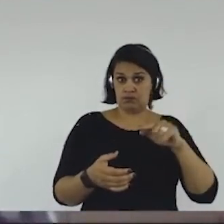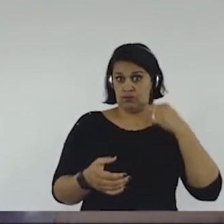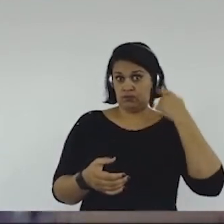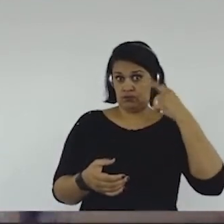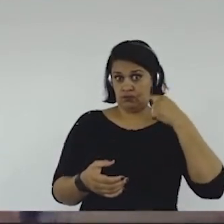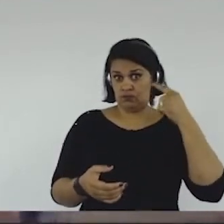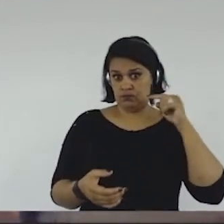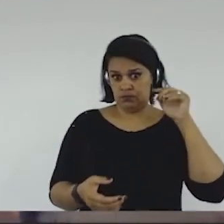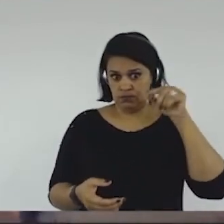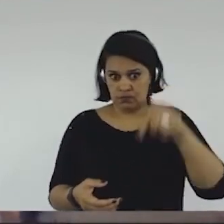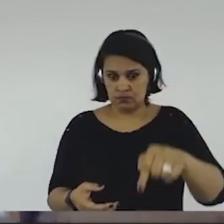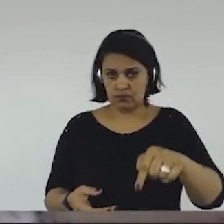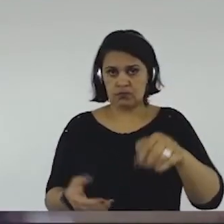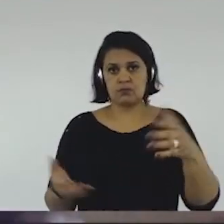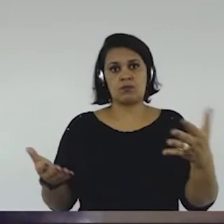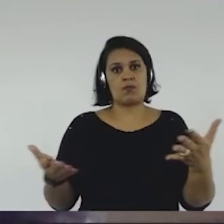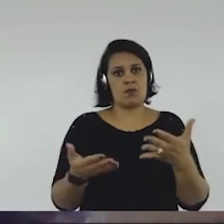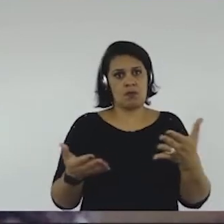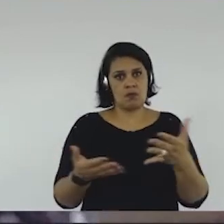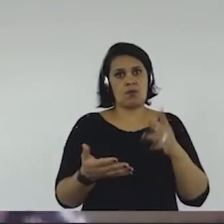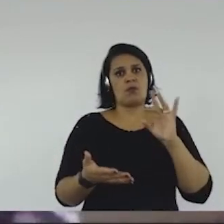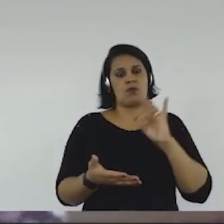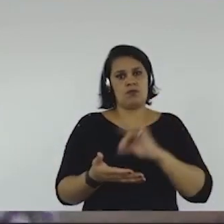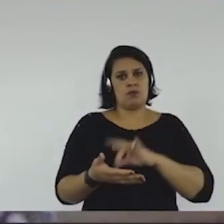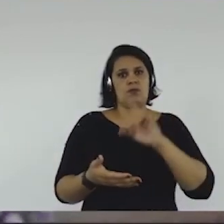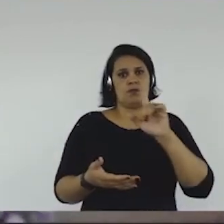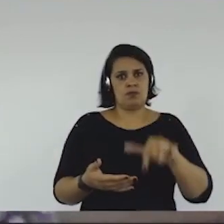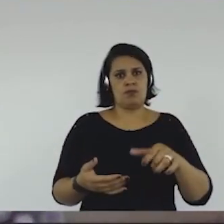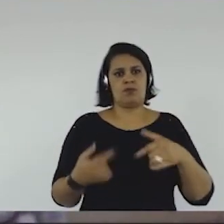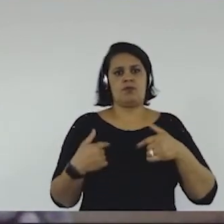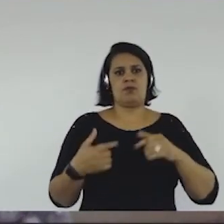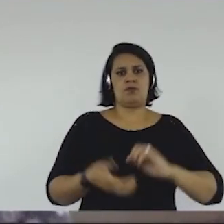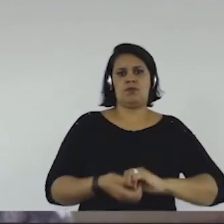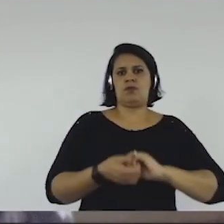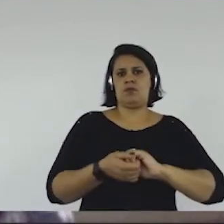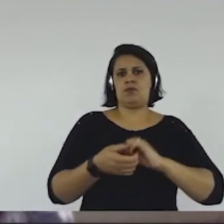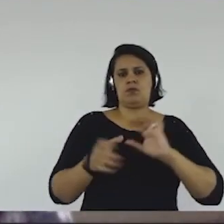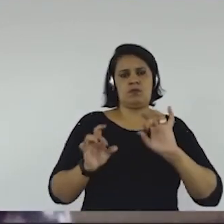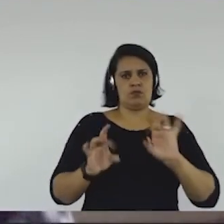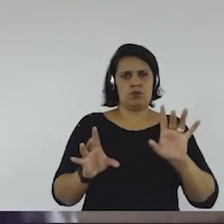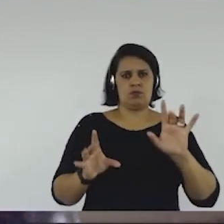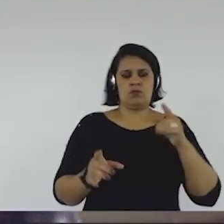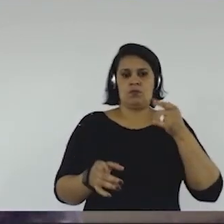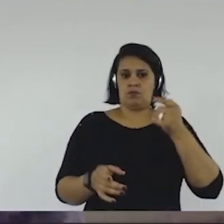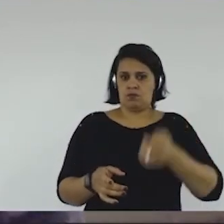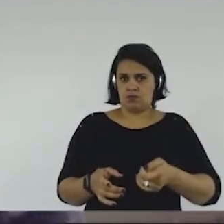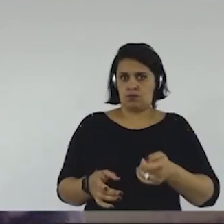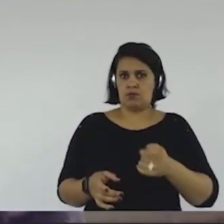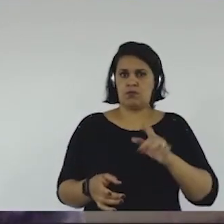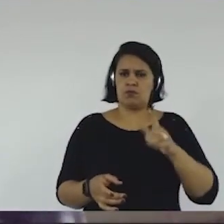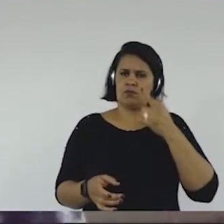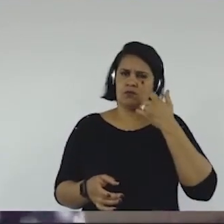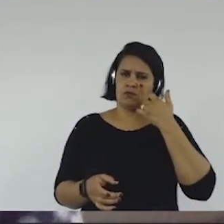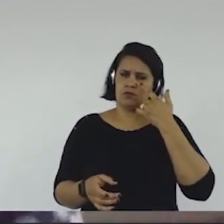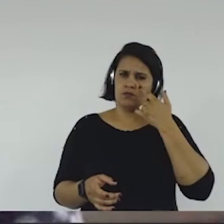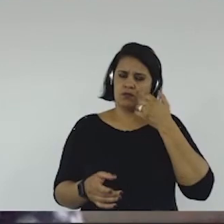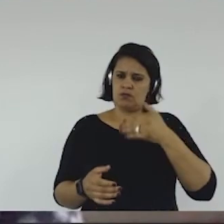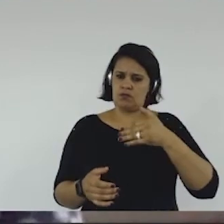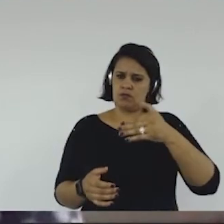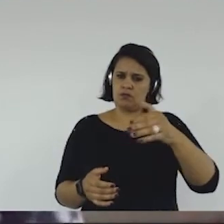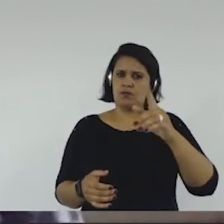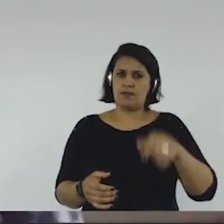advogada, hoje ela é preponderantemente como árbitra, e eu vejo uma reticência muito grande